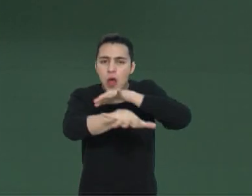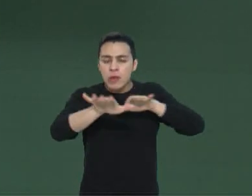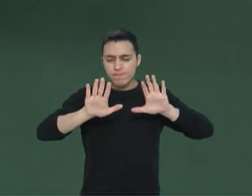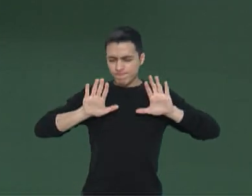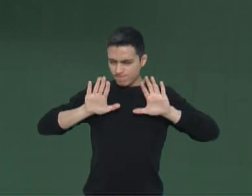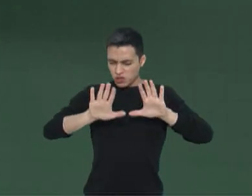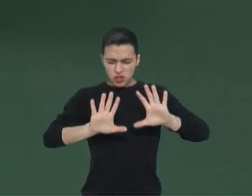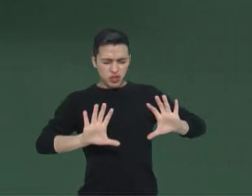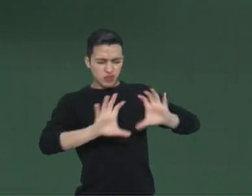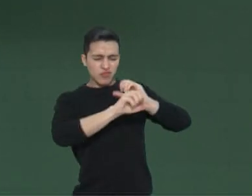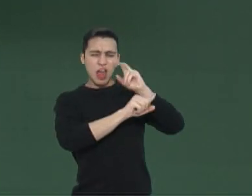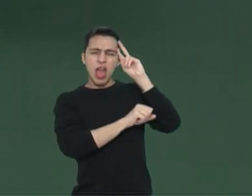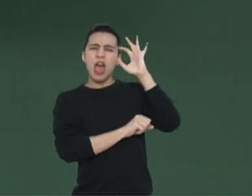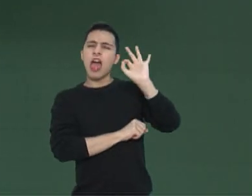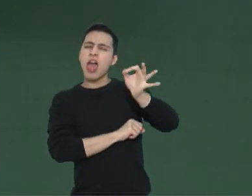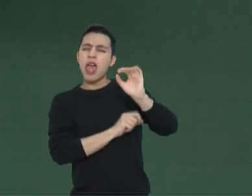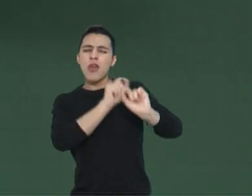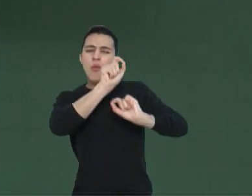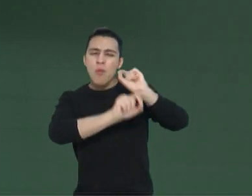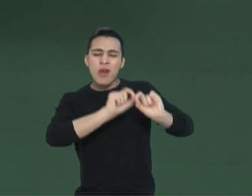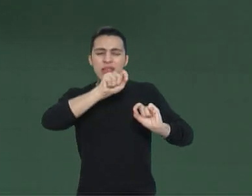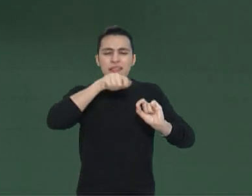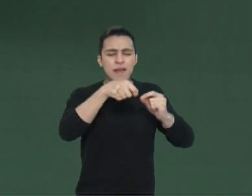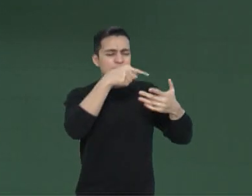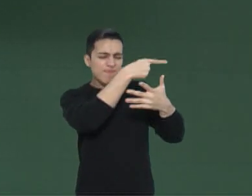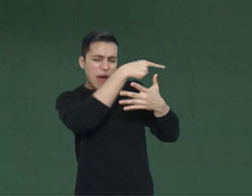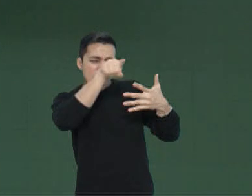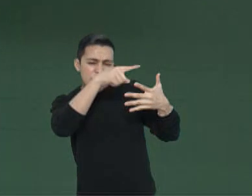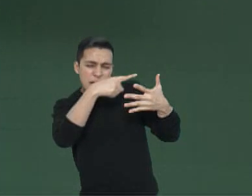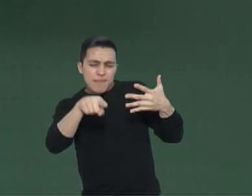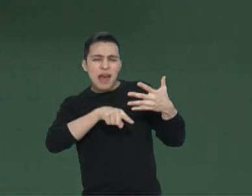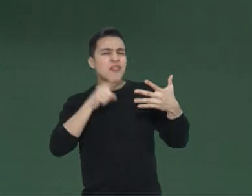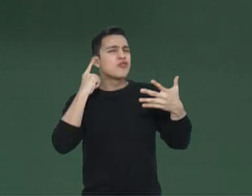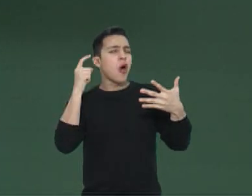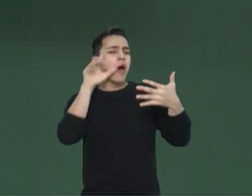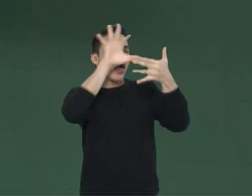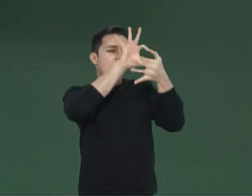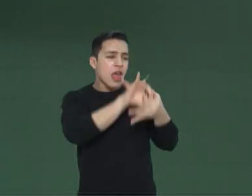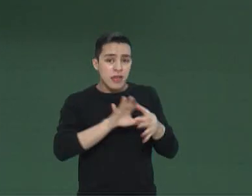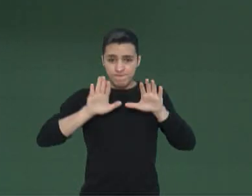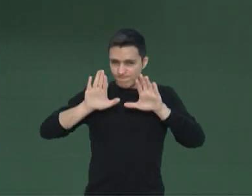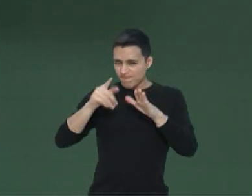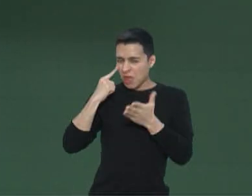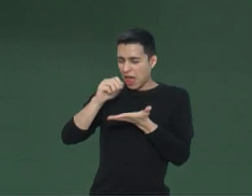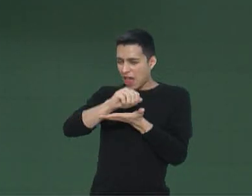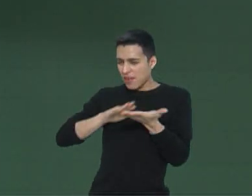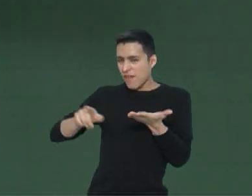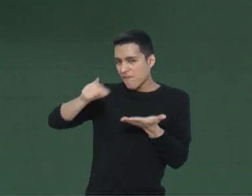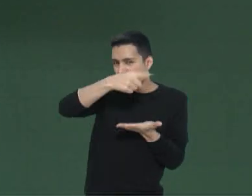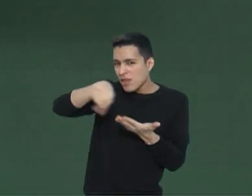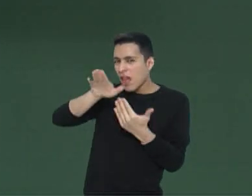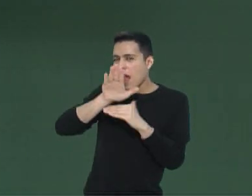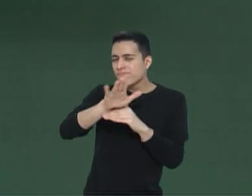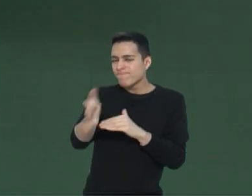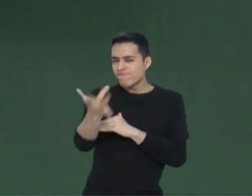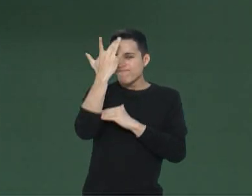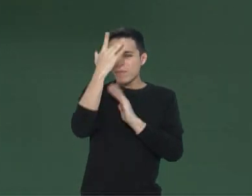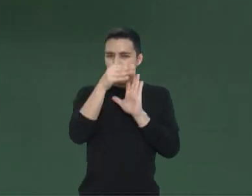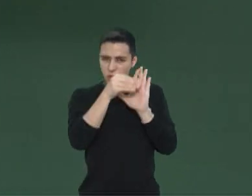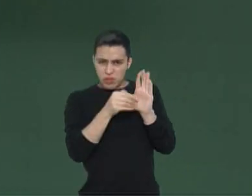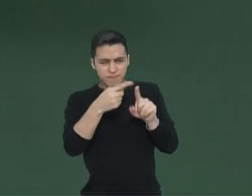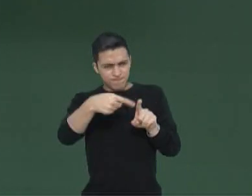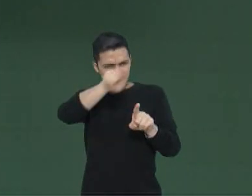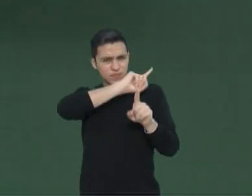Agora que nós já relembramos um pouquinho sobre os parâmetros sonoros, vamos fazer um exercício para a gente registrar novamente esse conteúdo que foi